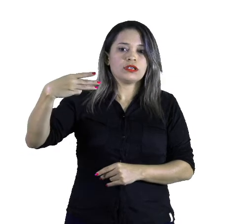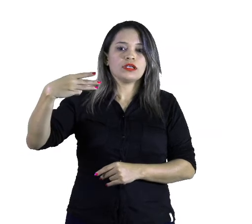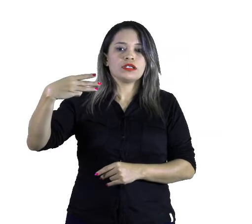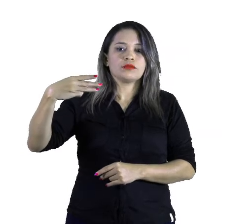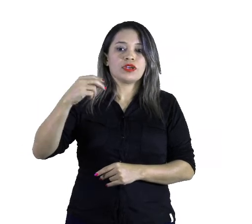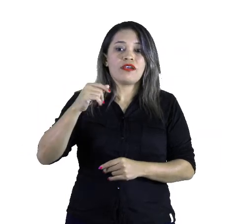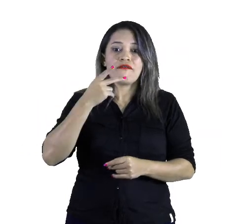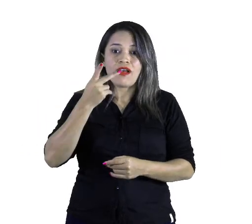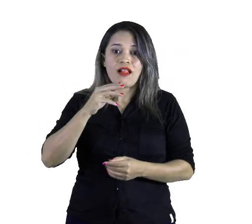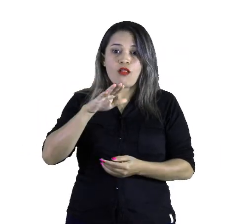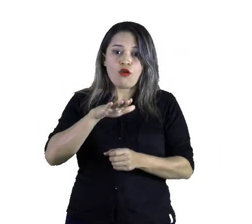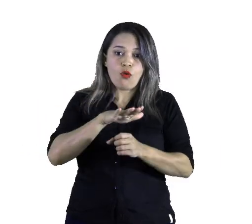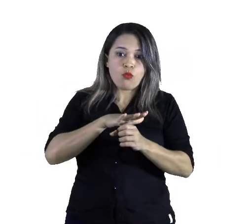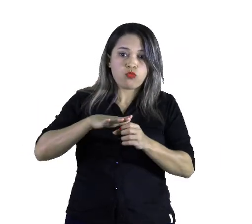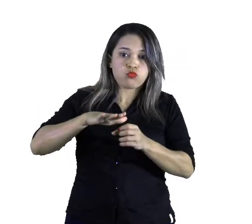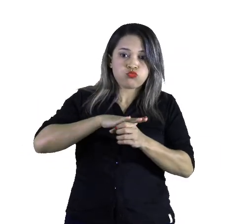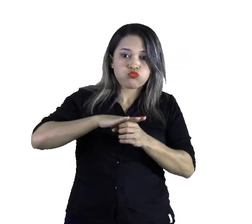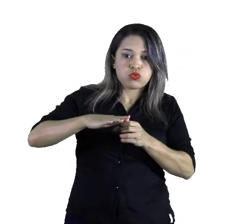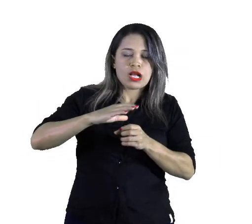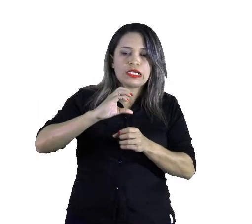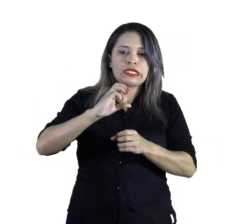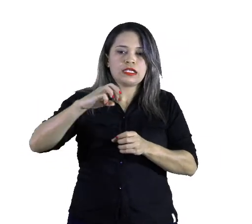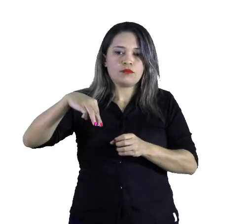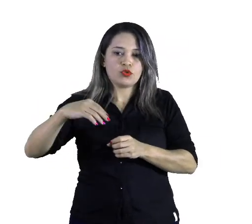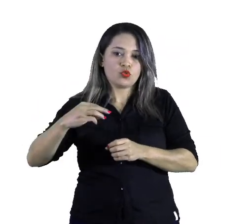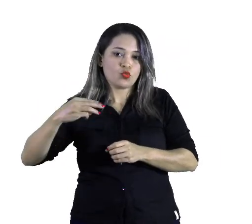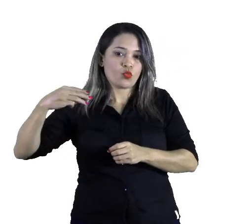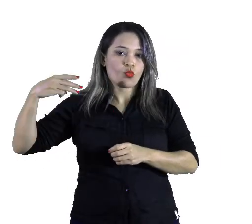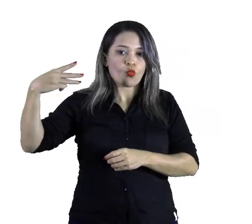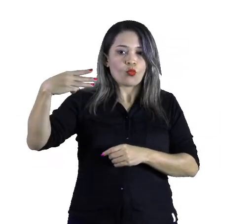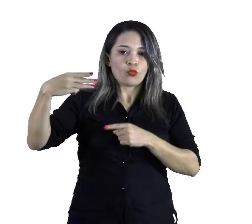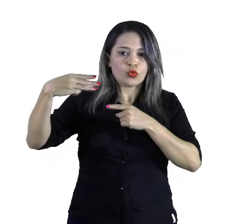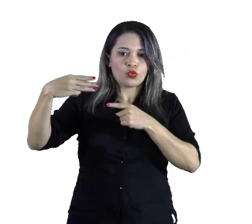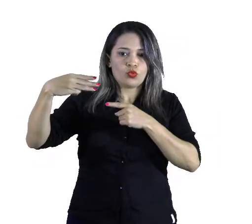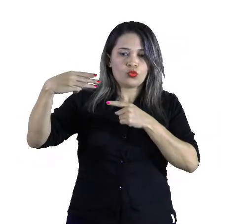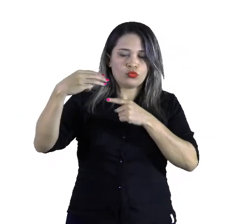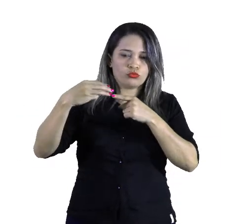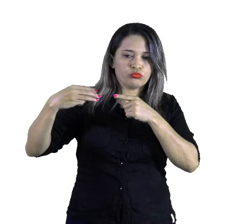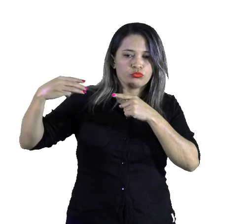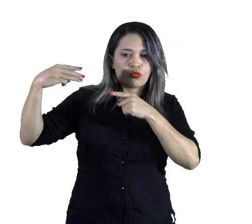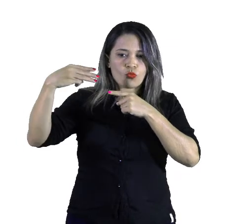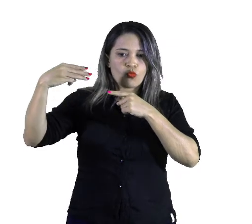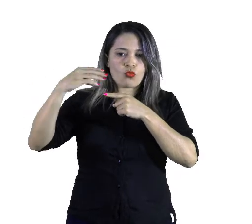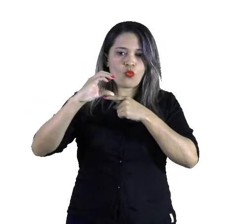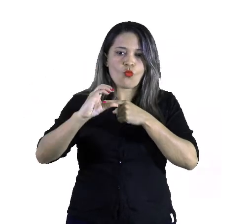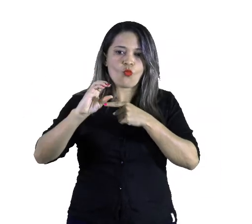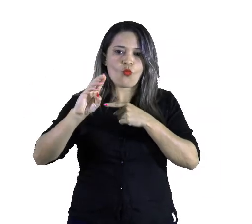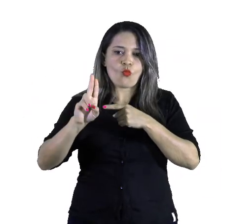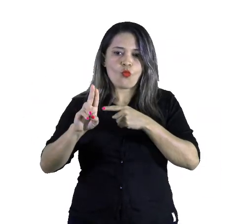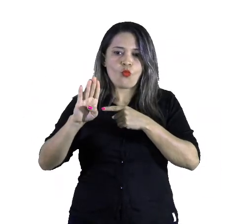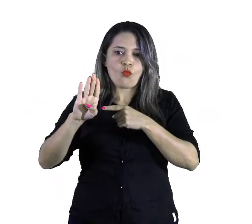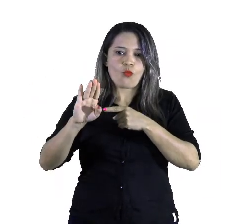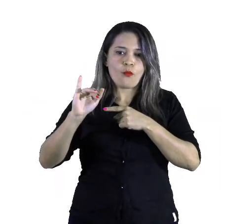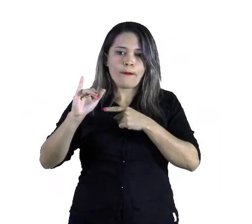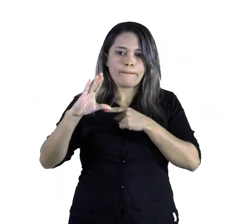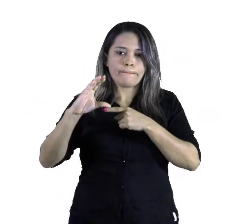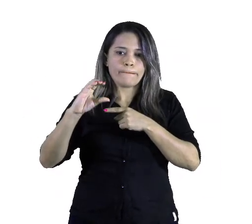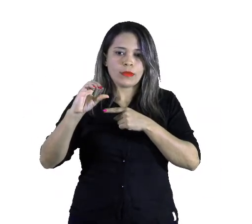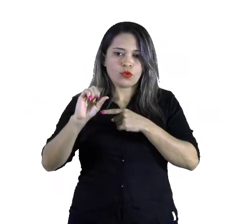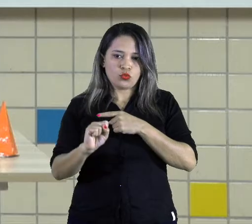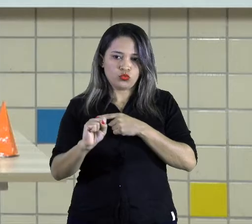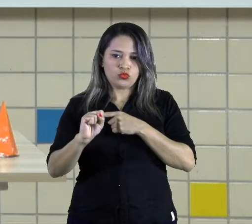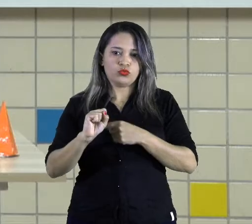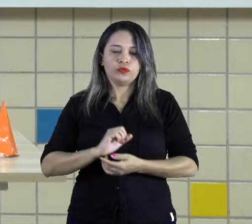de volume, é centímetros cúbicos, ok? Esse 3zinho a gente fala de cúbicos. Volta aqui comigo, pessoal, olha